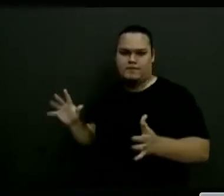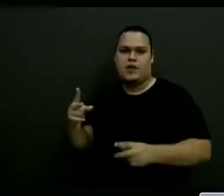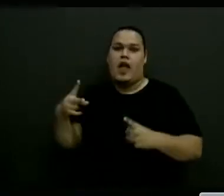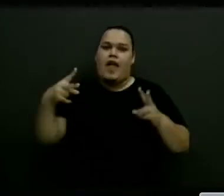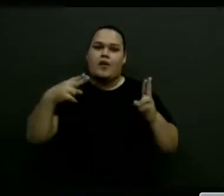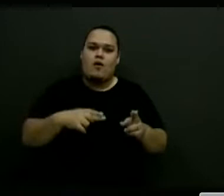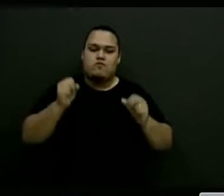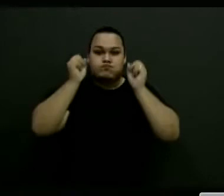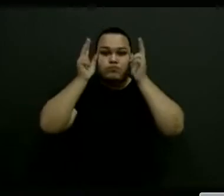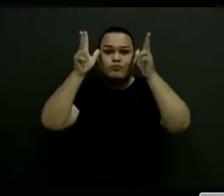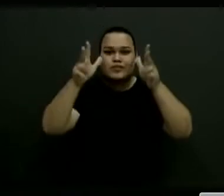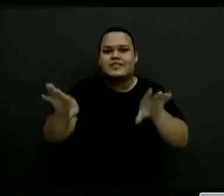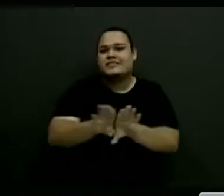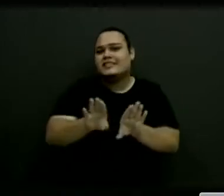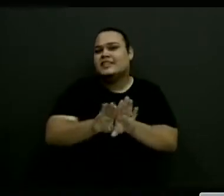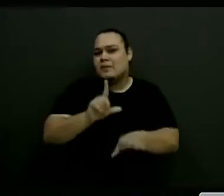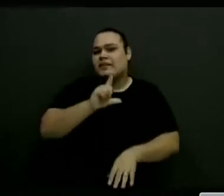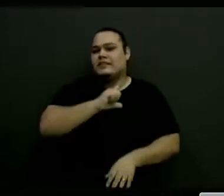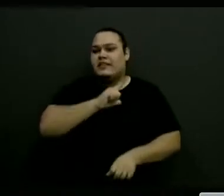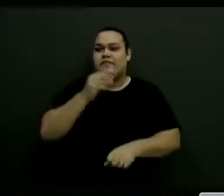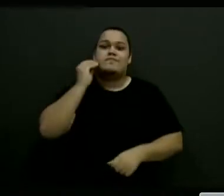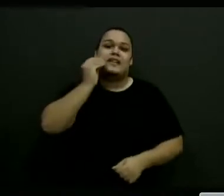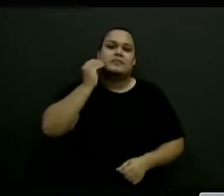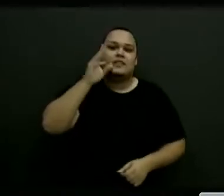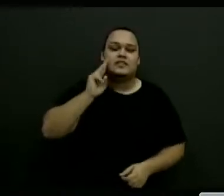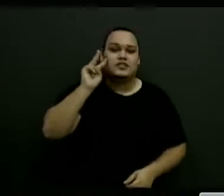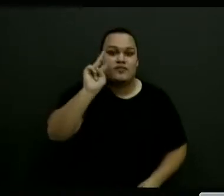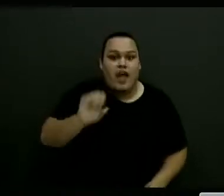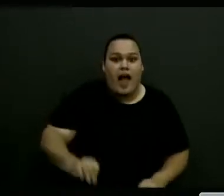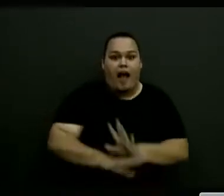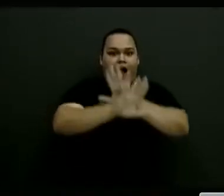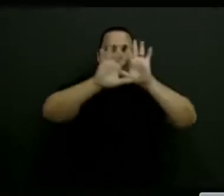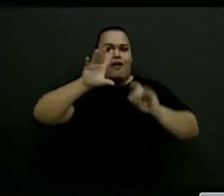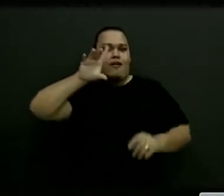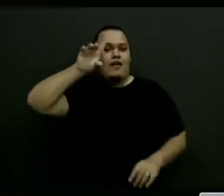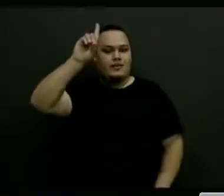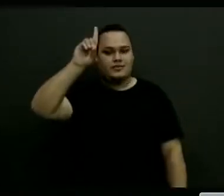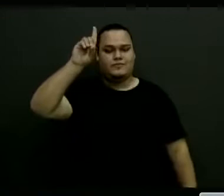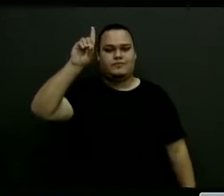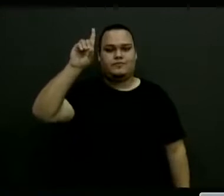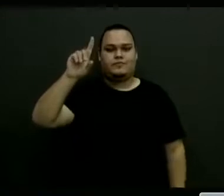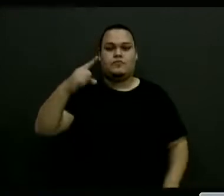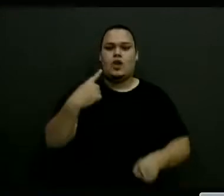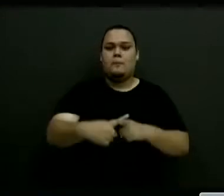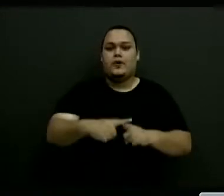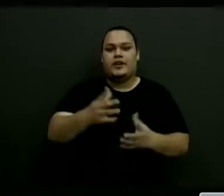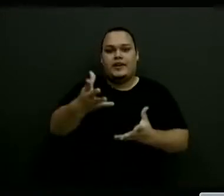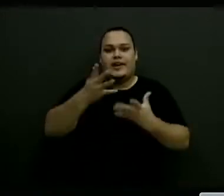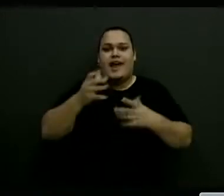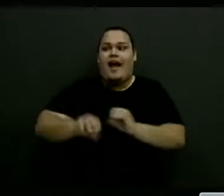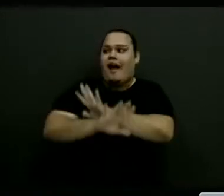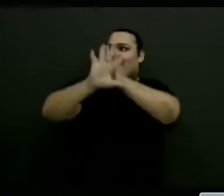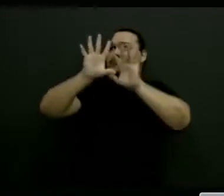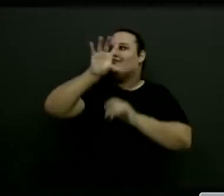Quando ele desceu, refletindo a glória de Deus e seu rosto e a sua